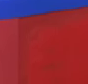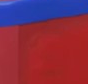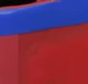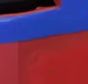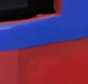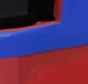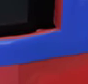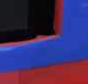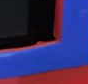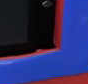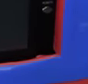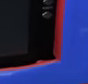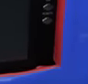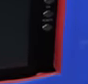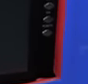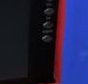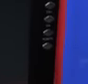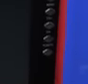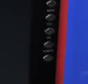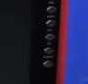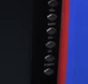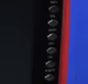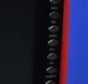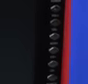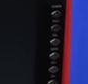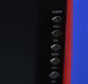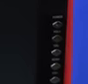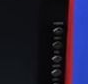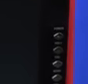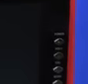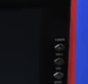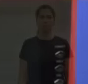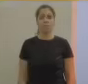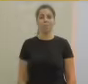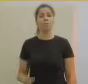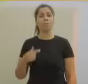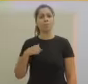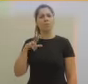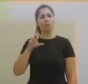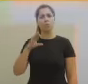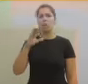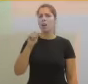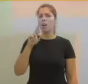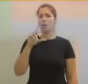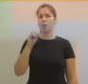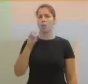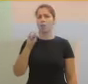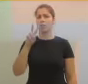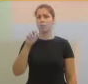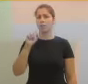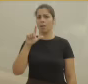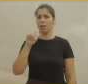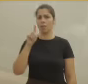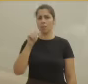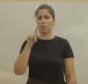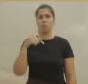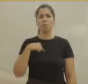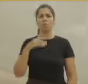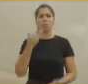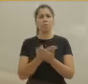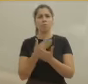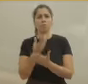caixa na cor vermelha com monitor no meio contornado por um papel azul. Acima, câmera com papel verde em volta. Eu sou Carlos Valadão, eu sou estudante de